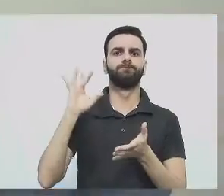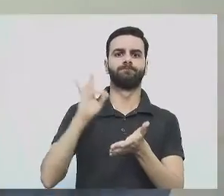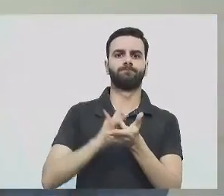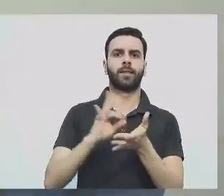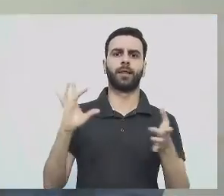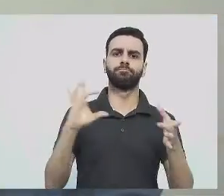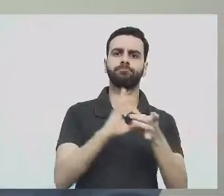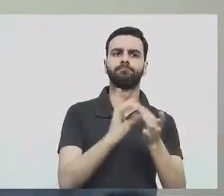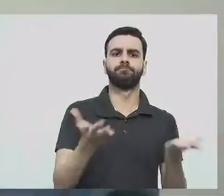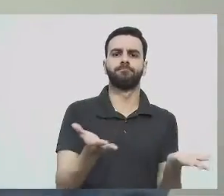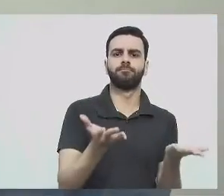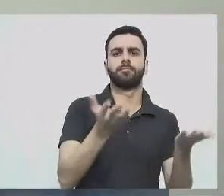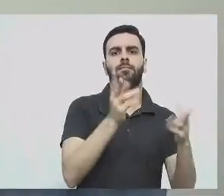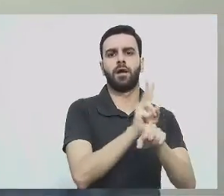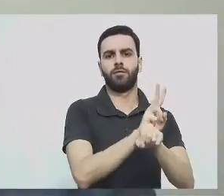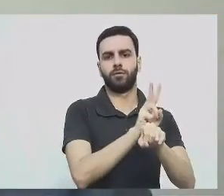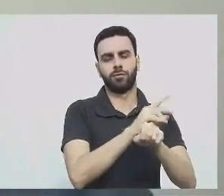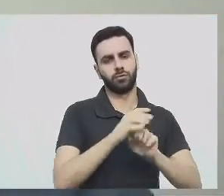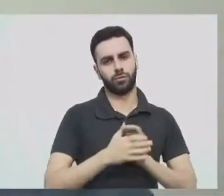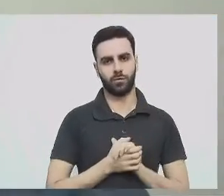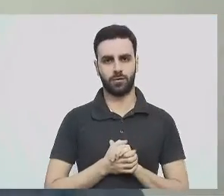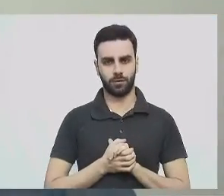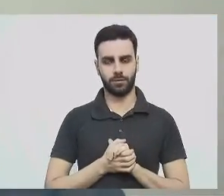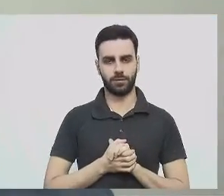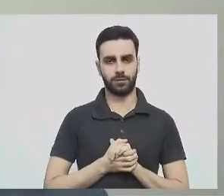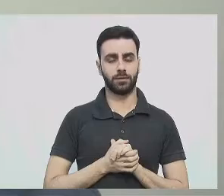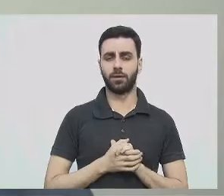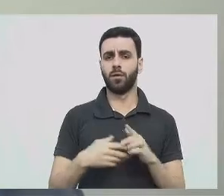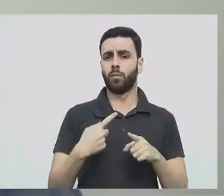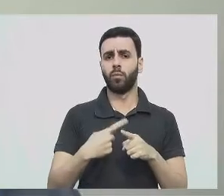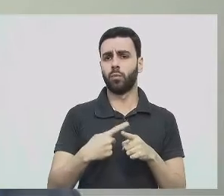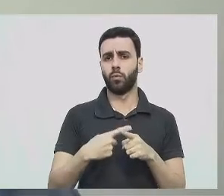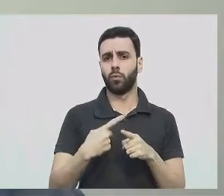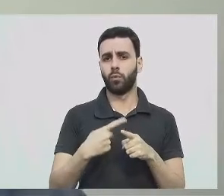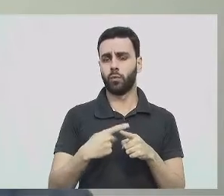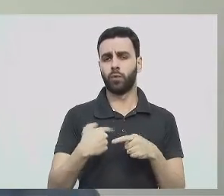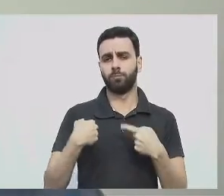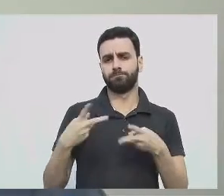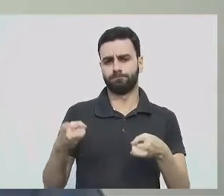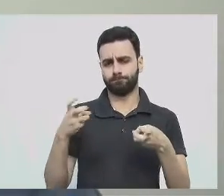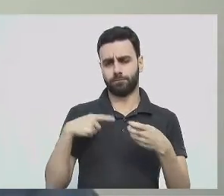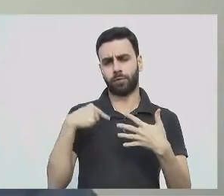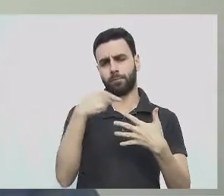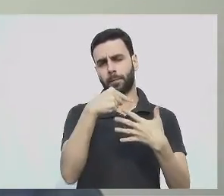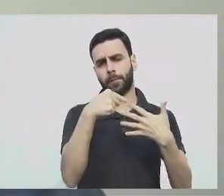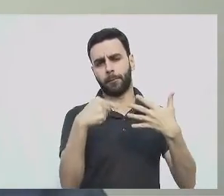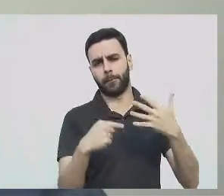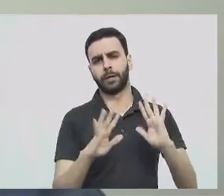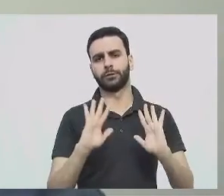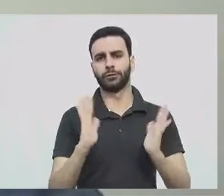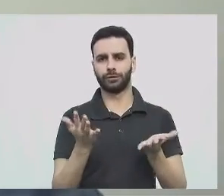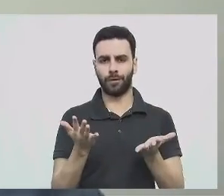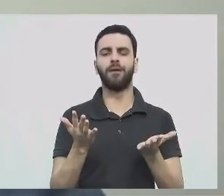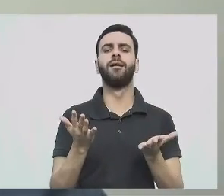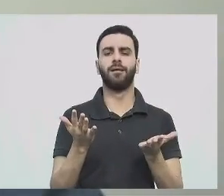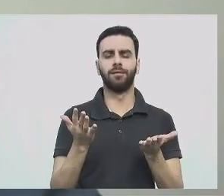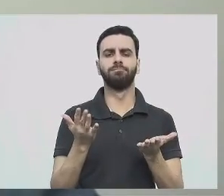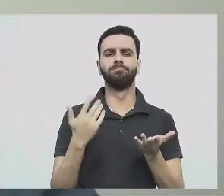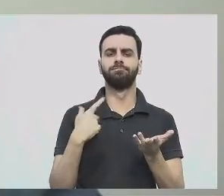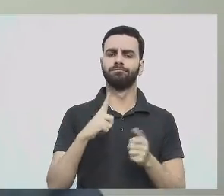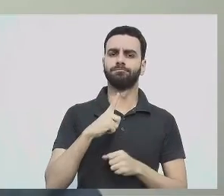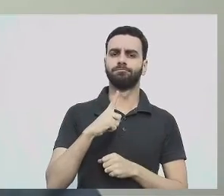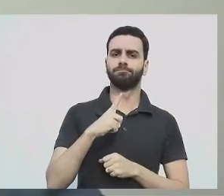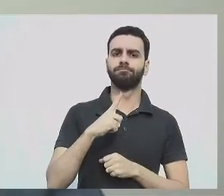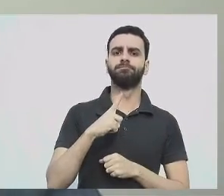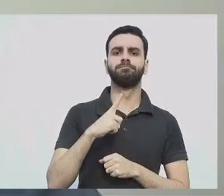para a Viçosa. Falo isso porque, por várias vezes, a gente tem